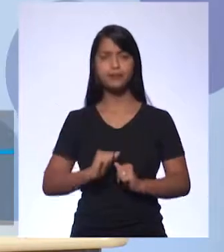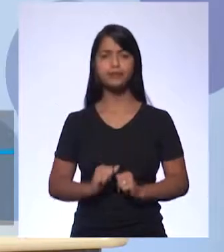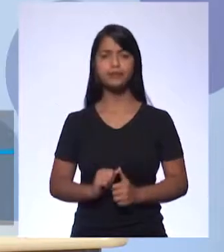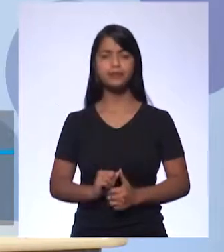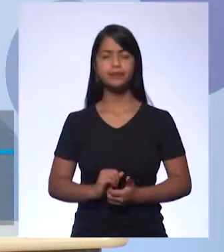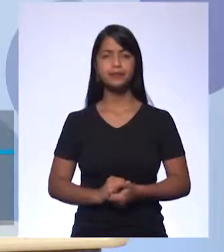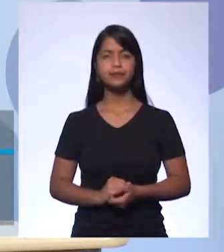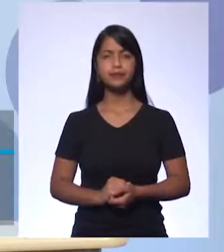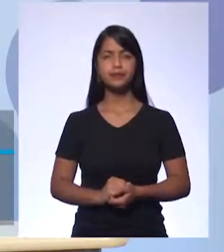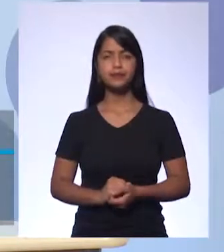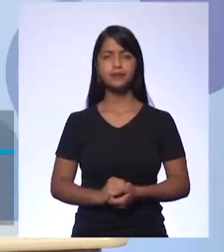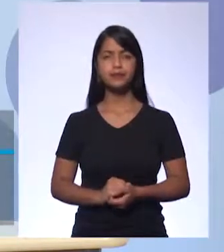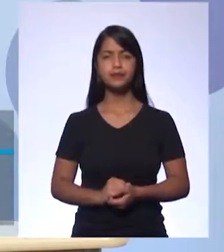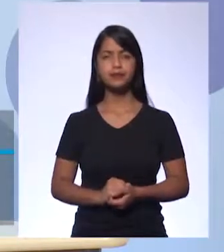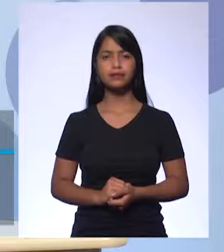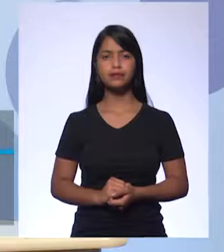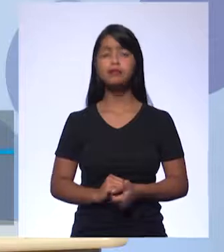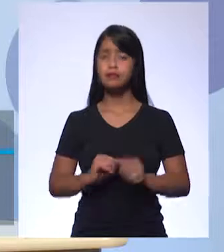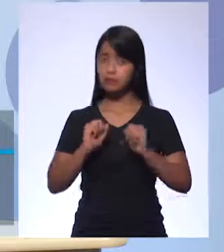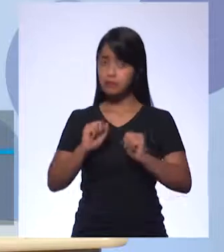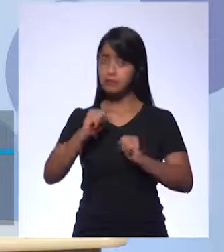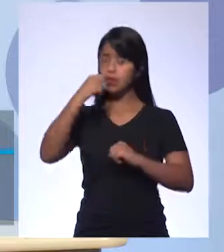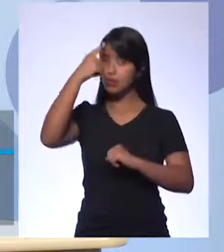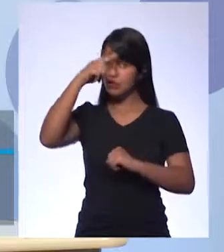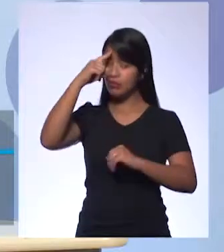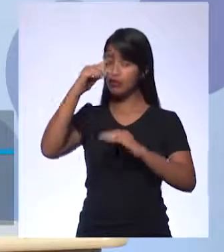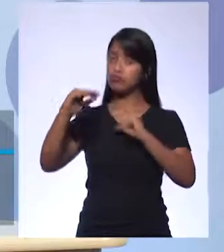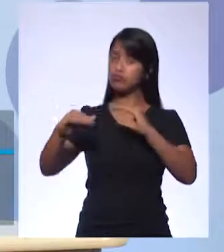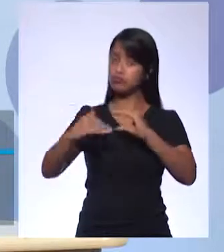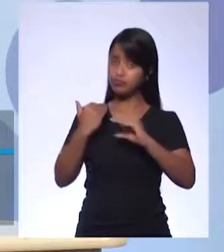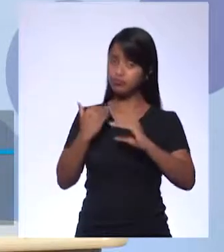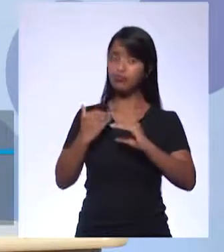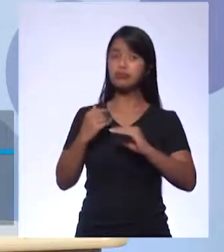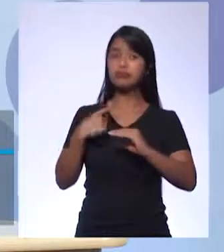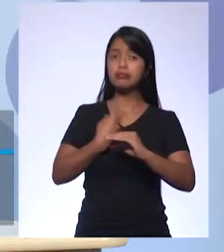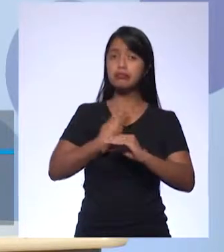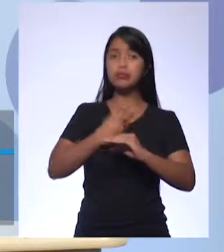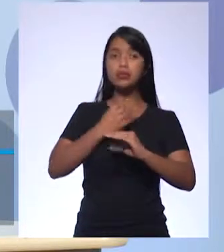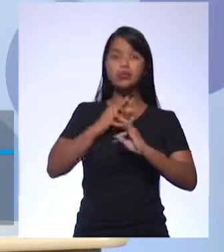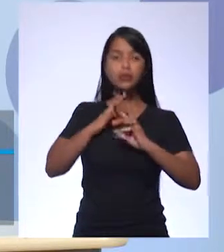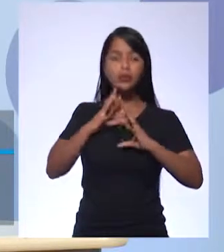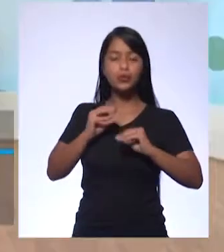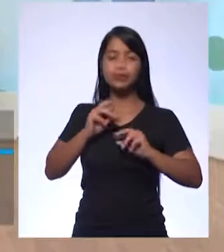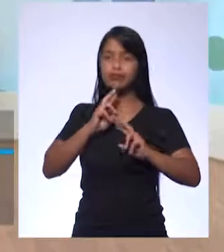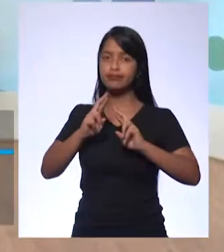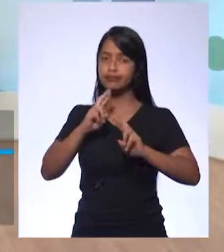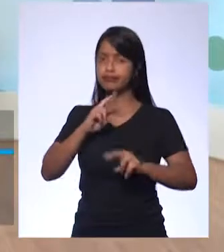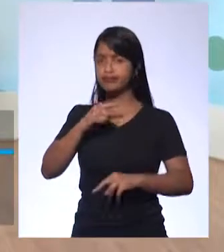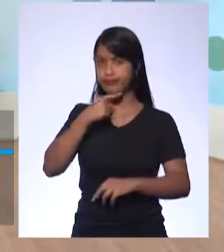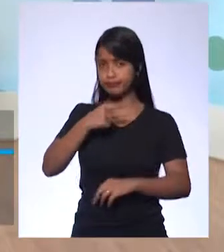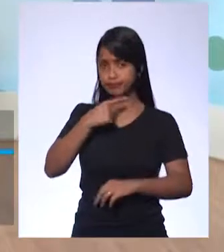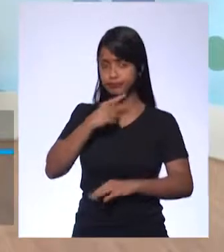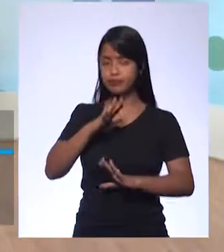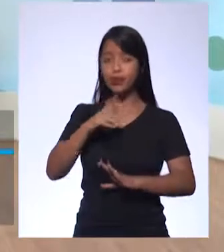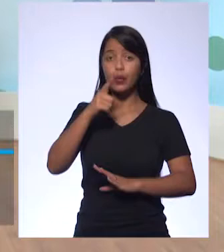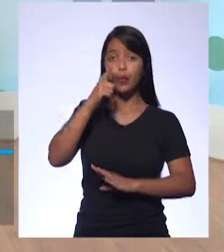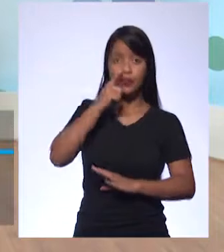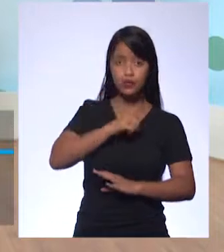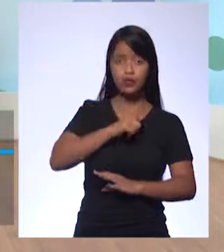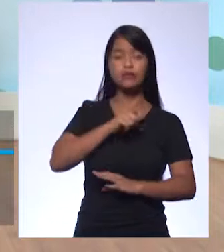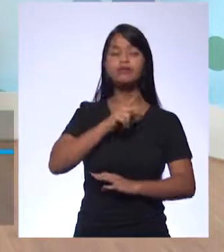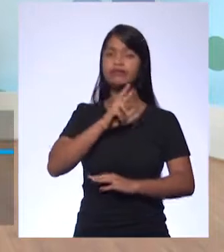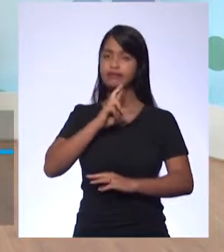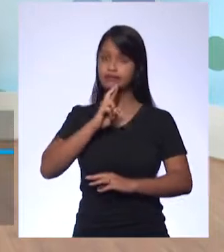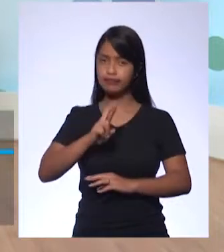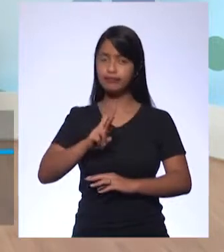pode colocar aqui, eu só não garanto que a gente responda todas, que a gente souber responder, a gente responde. Até porque fica registrada a dúvida, né, Sim, Magno? É sim, bom e colocar.